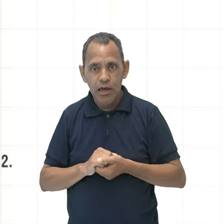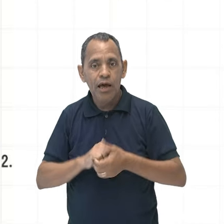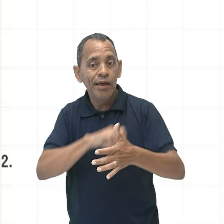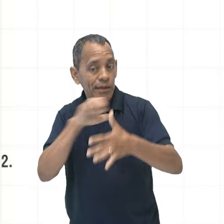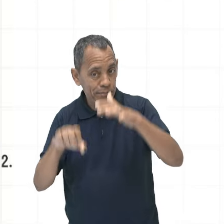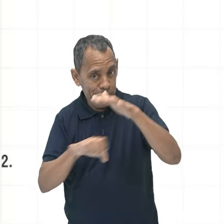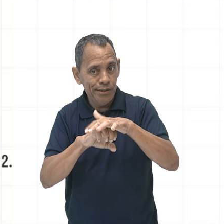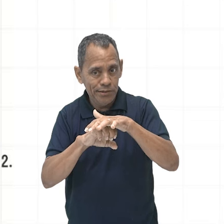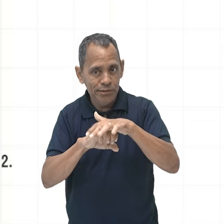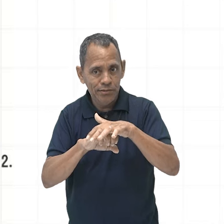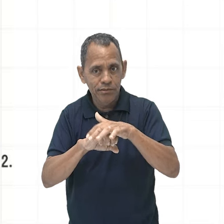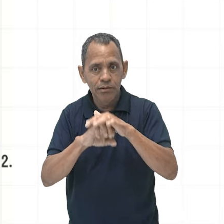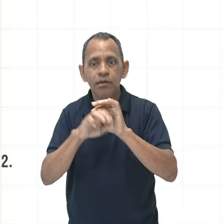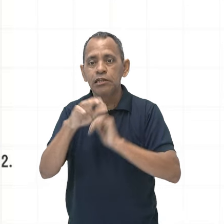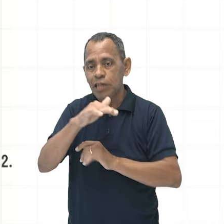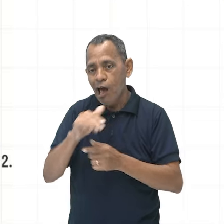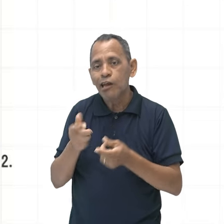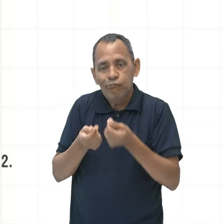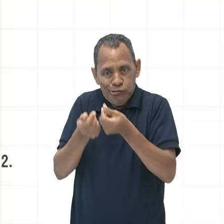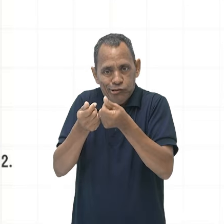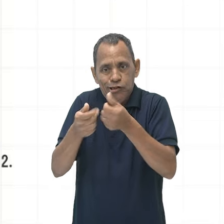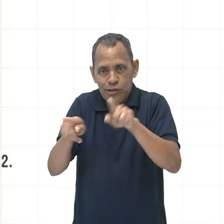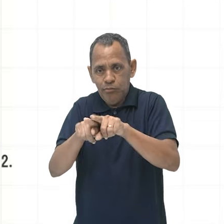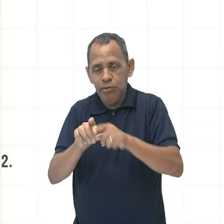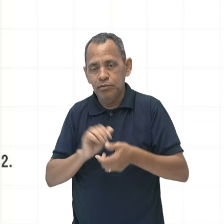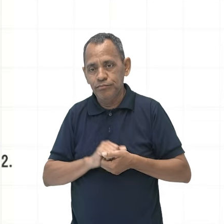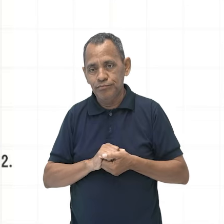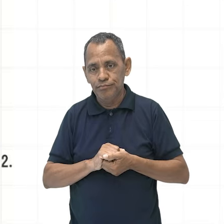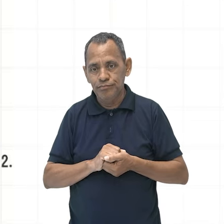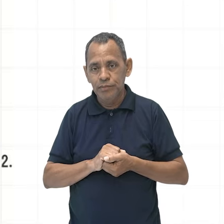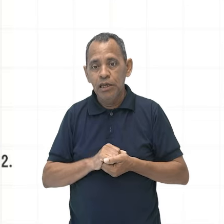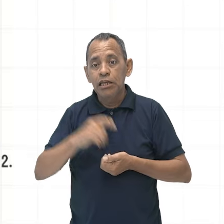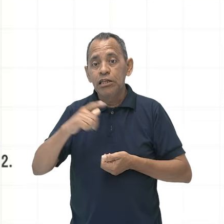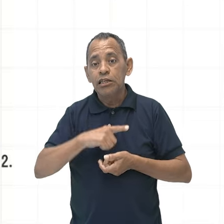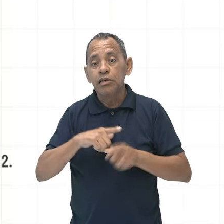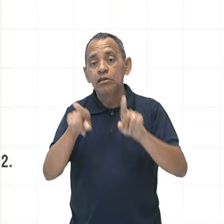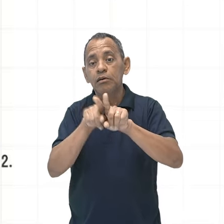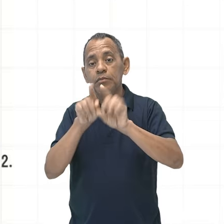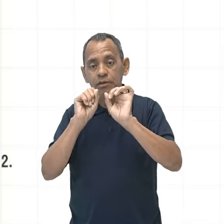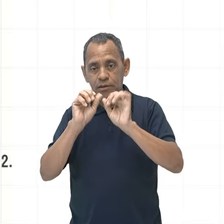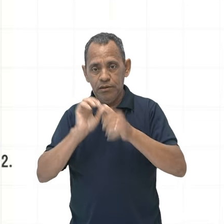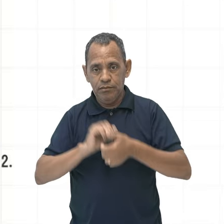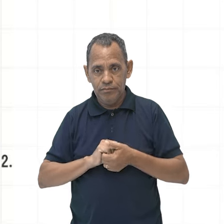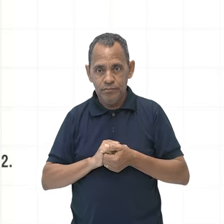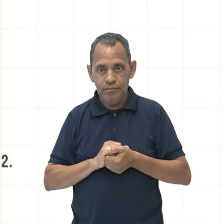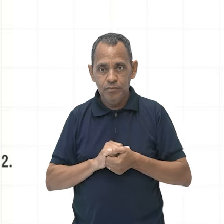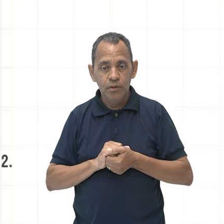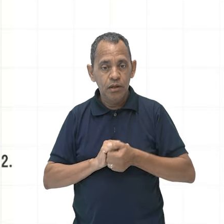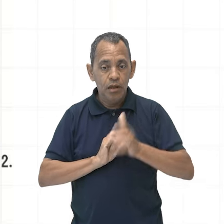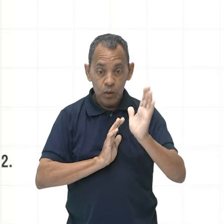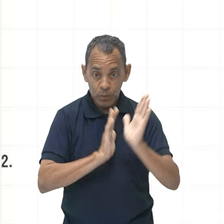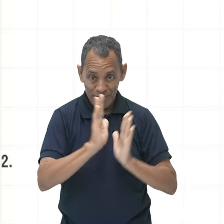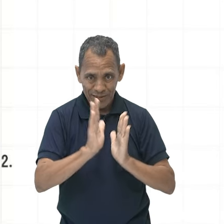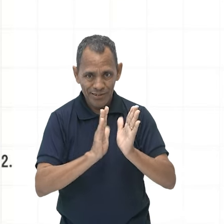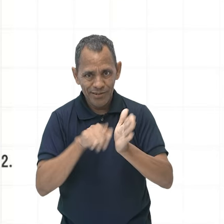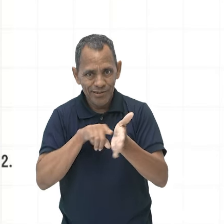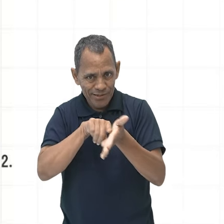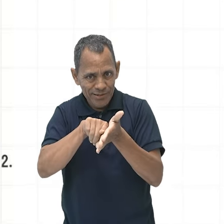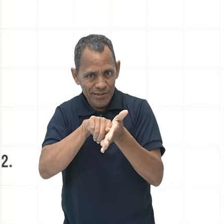Já que esse gráfico está tratando de produtos de uma empresa. Temos também aí o período da